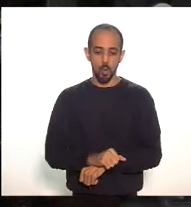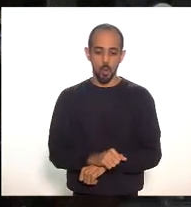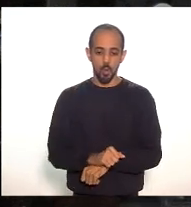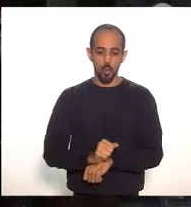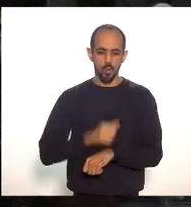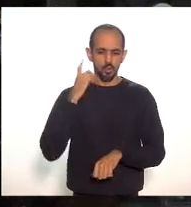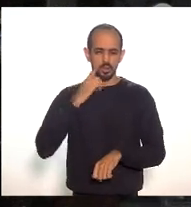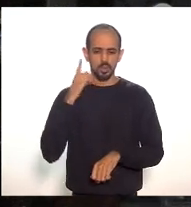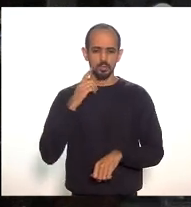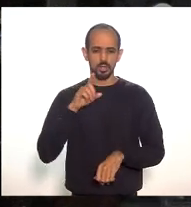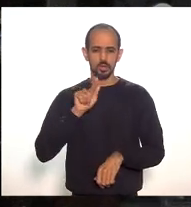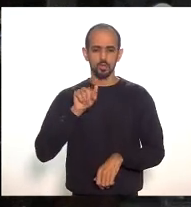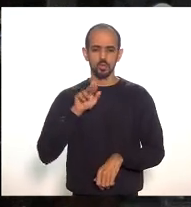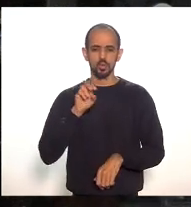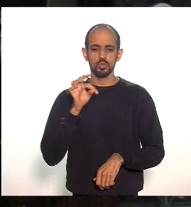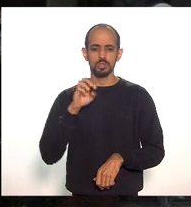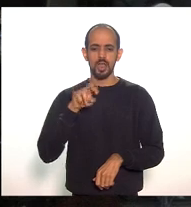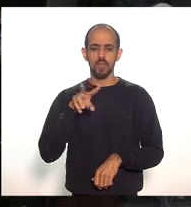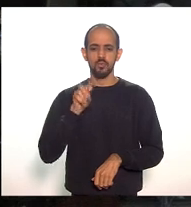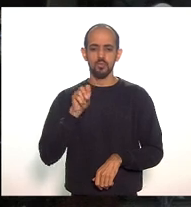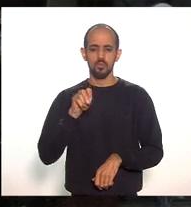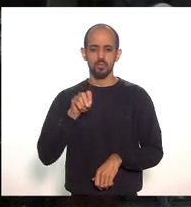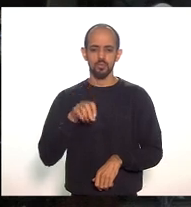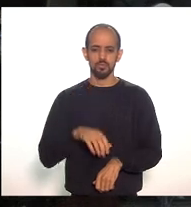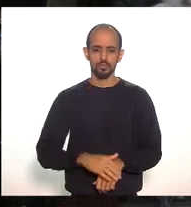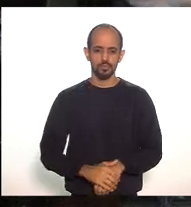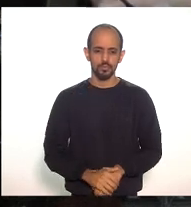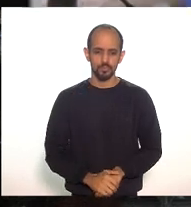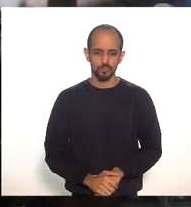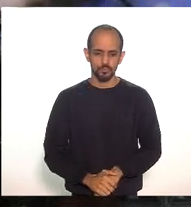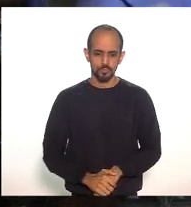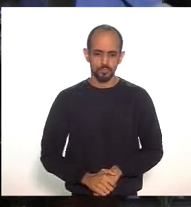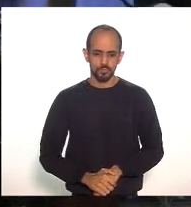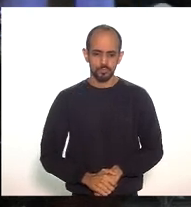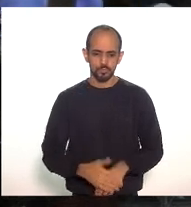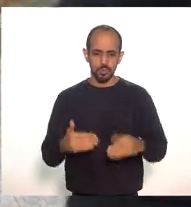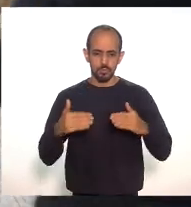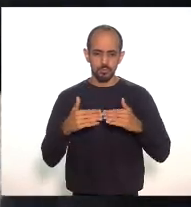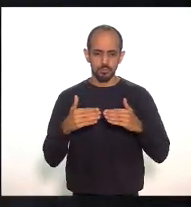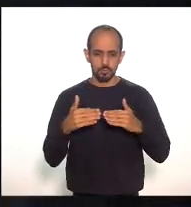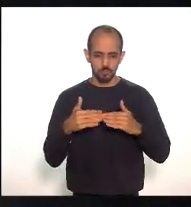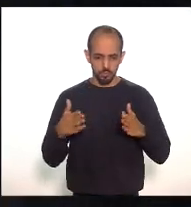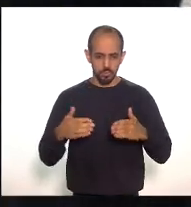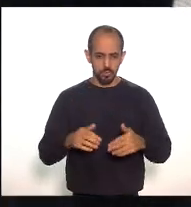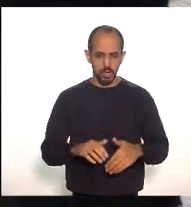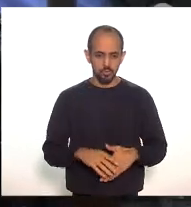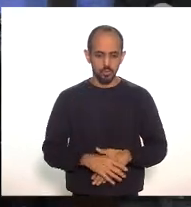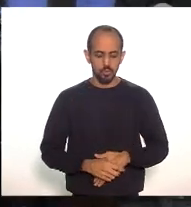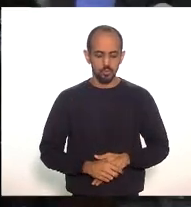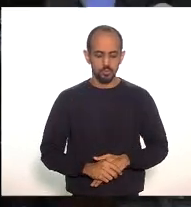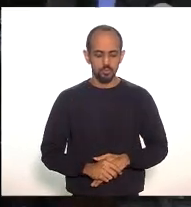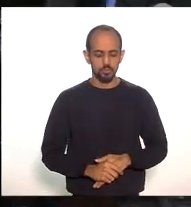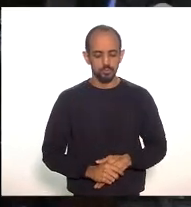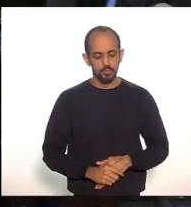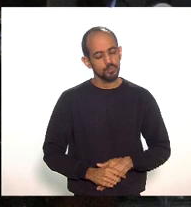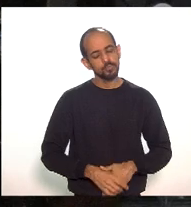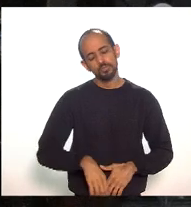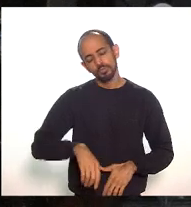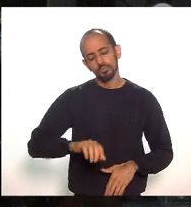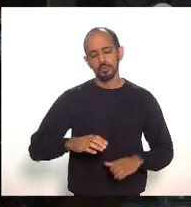Deputado o Gustavo Schmidt parecer favorável seu presente pela